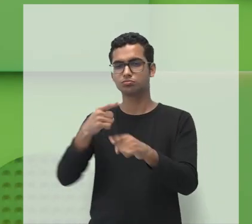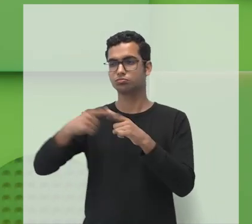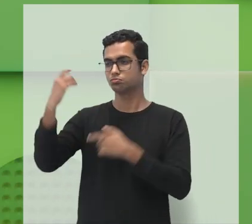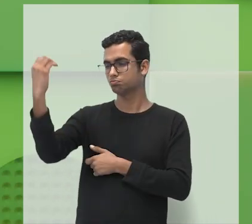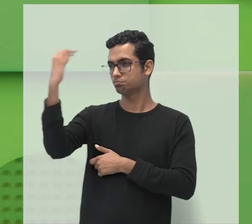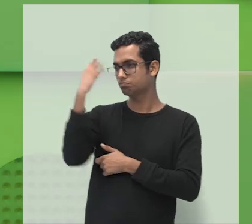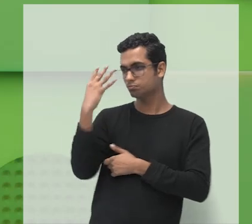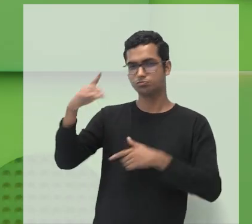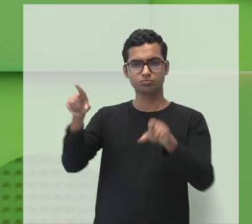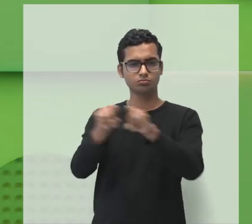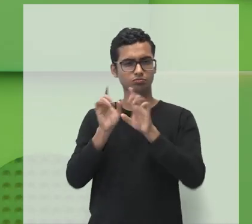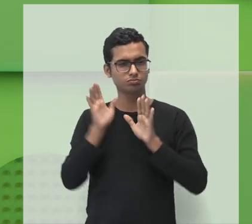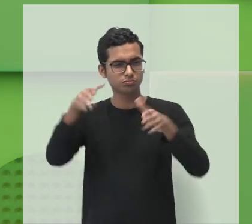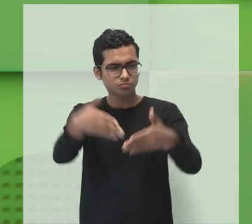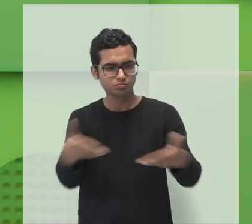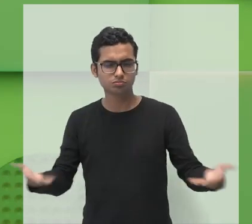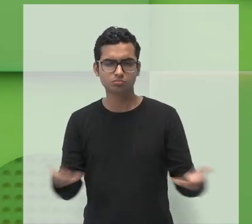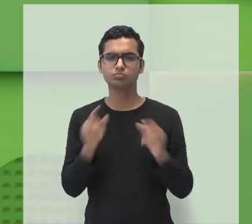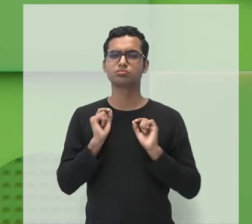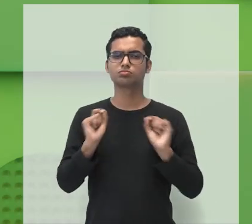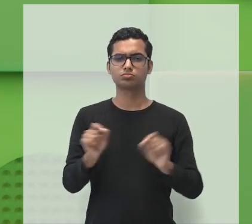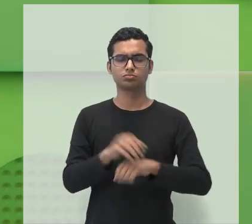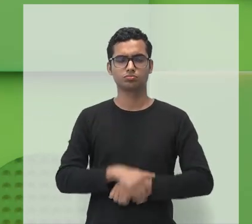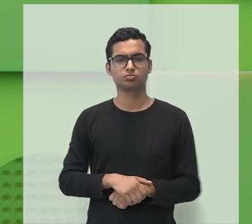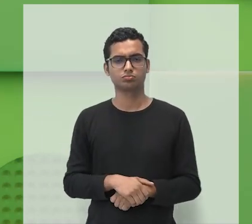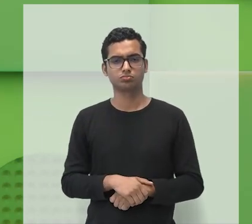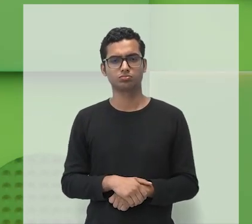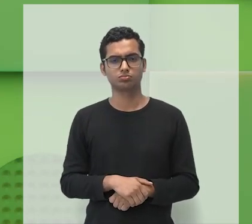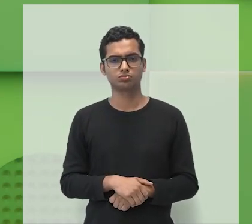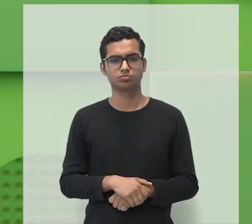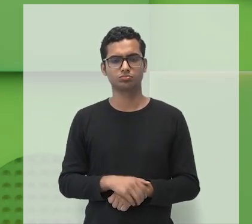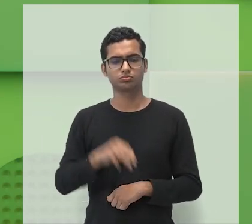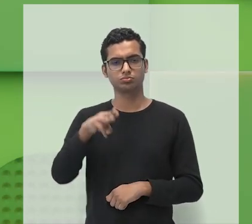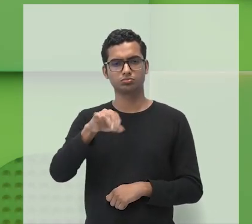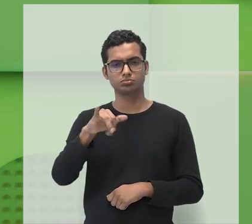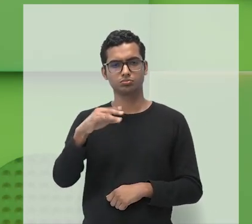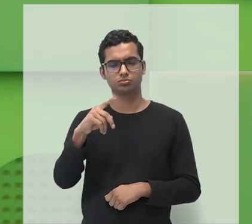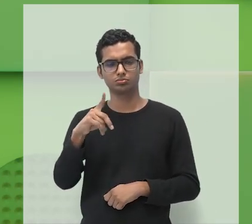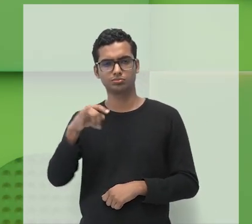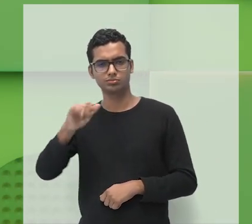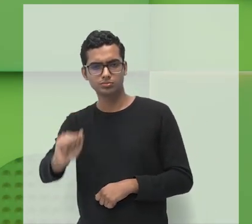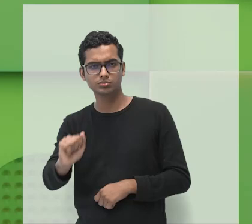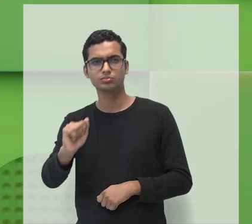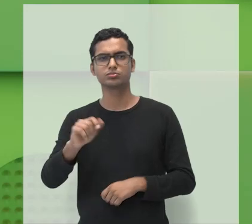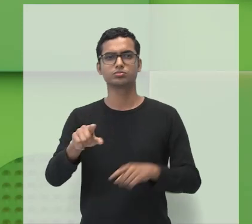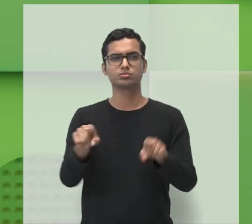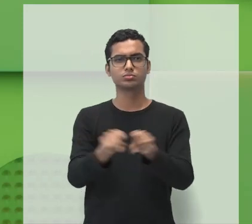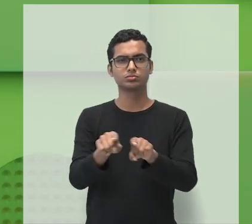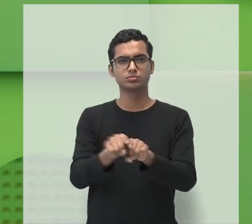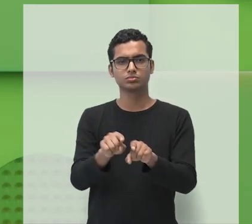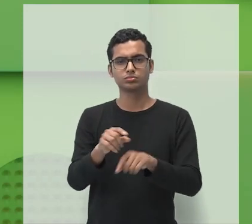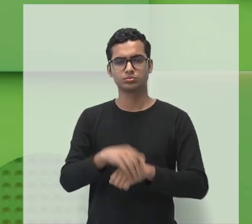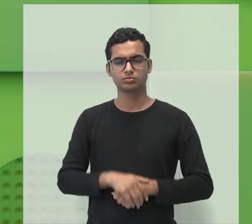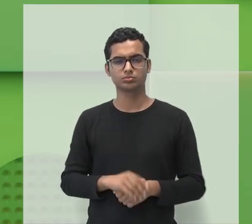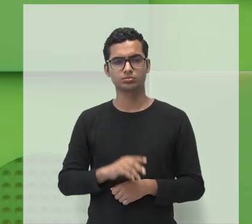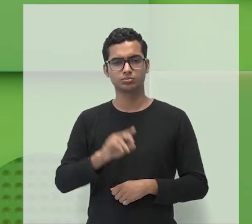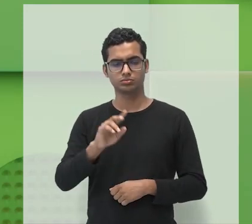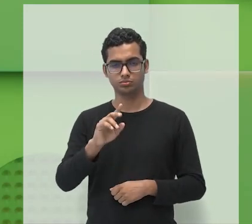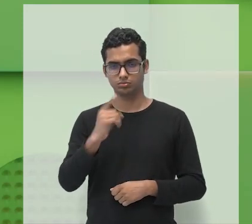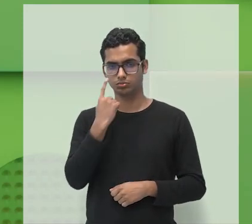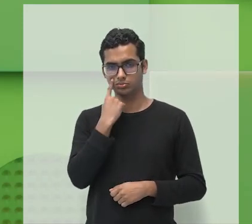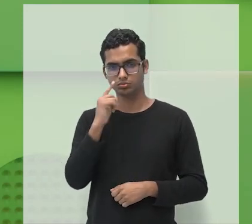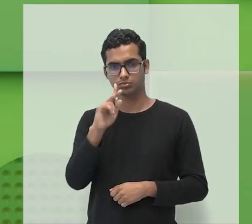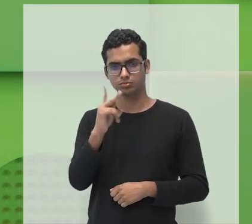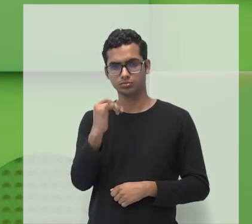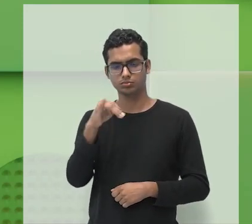que a gente vai ver em específico são esses que eu chamei de miopia, de hipermetropia e astigmatismo. Vamos entender cada